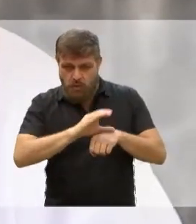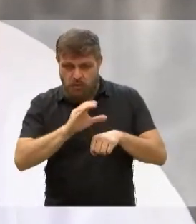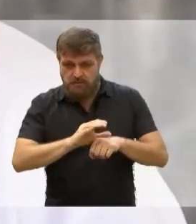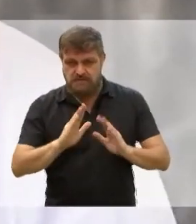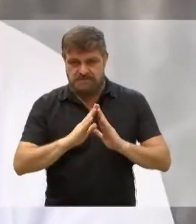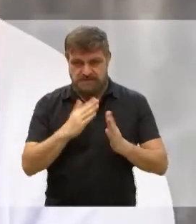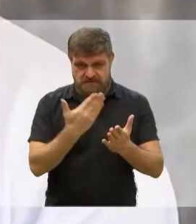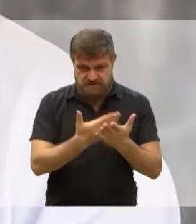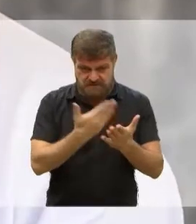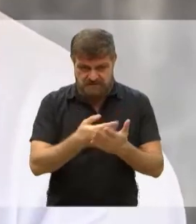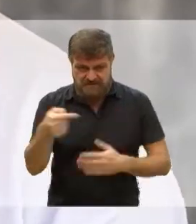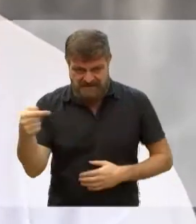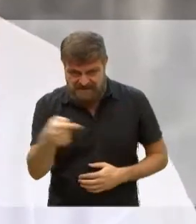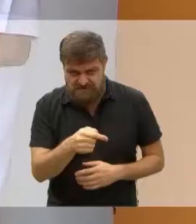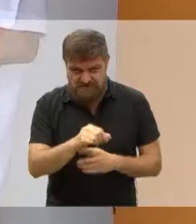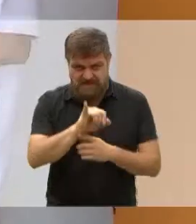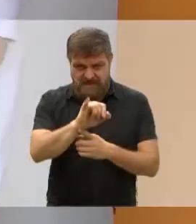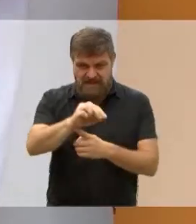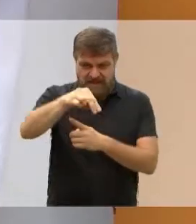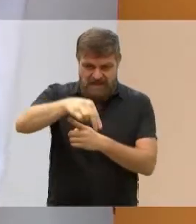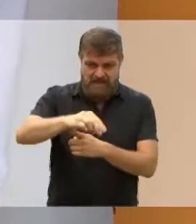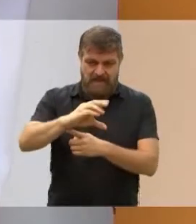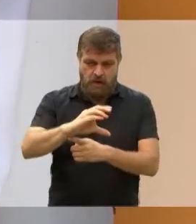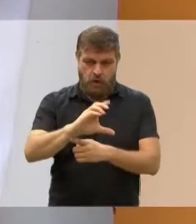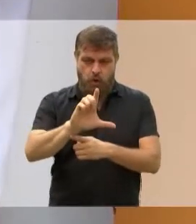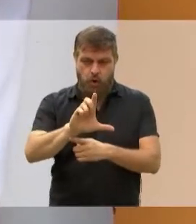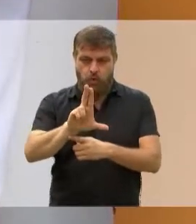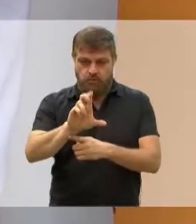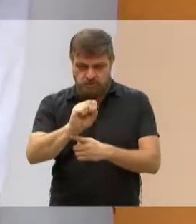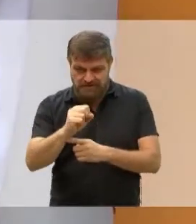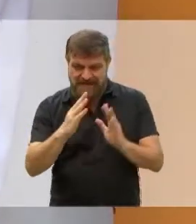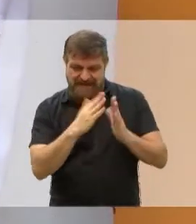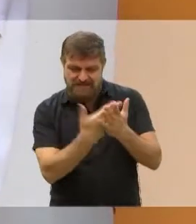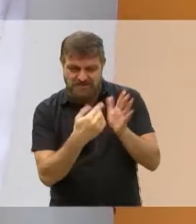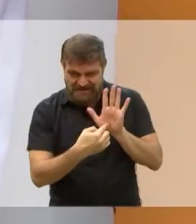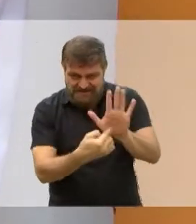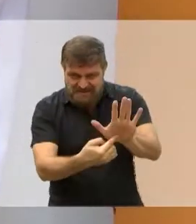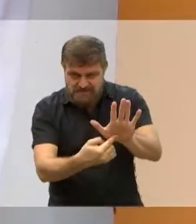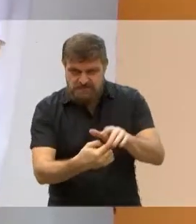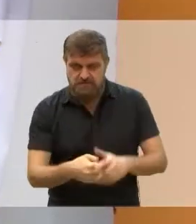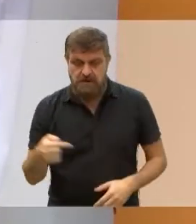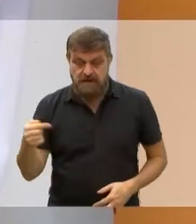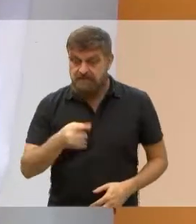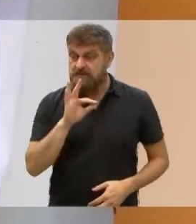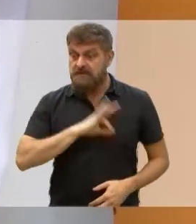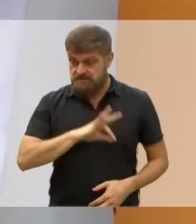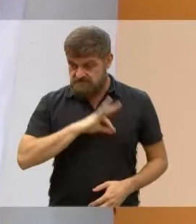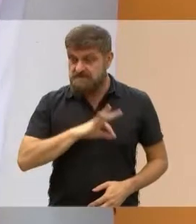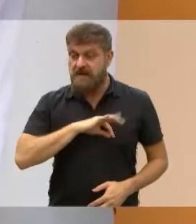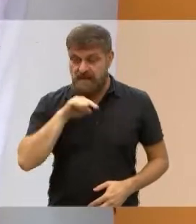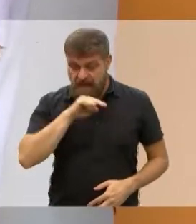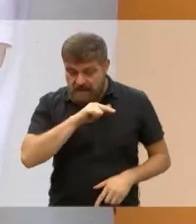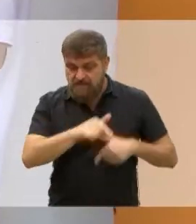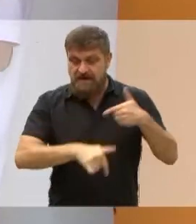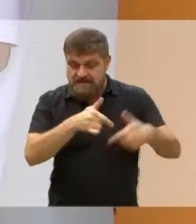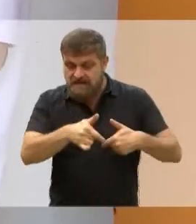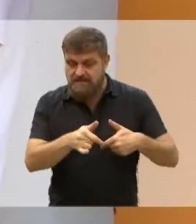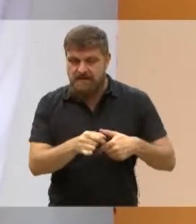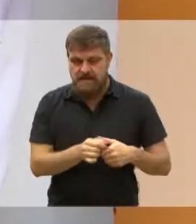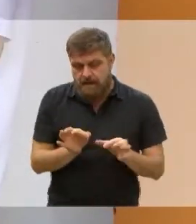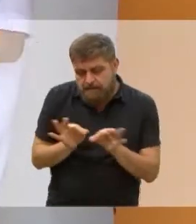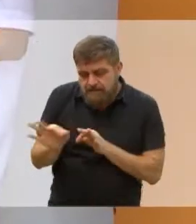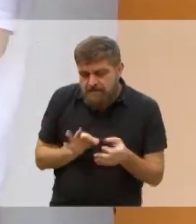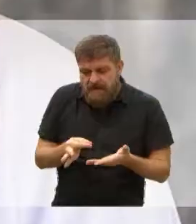oferecido pela Clínica Inclusione, pela Cafeteria Rainha do Grão, em que eles vão estar recebendo pelo serviço de coffee